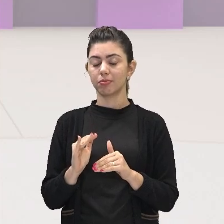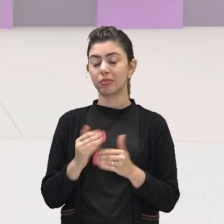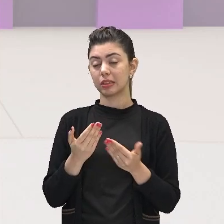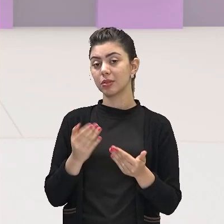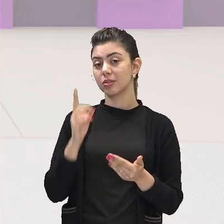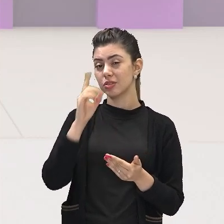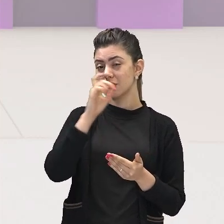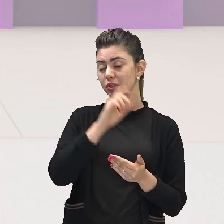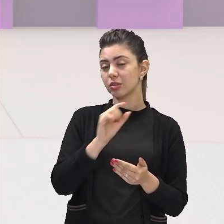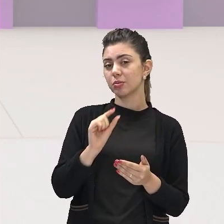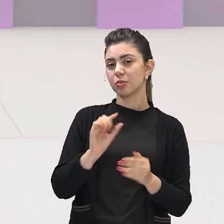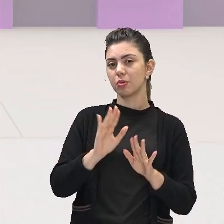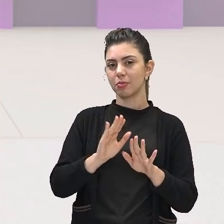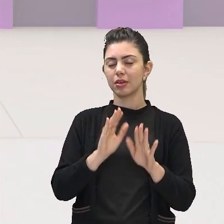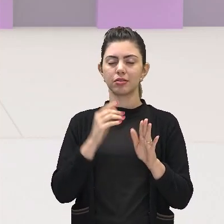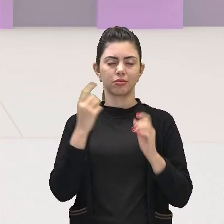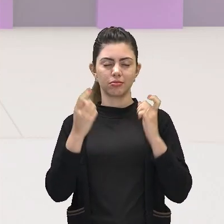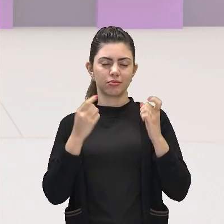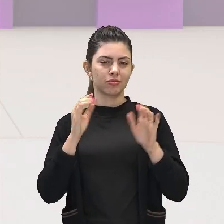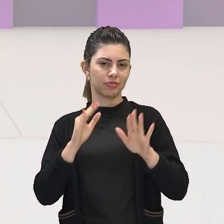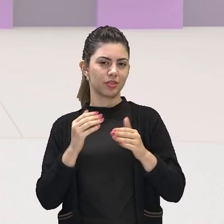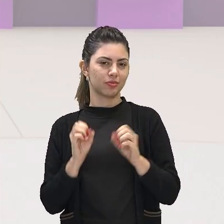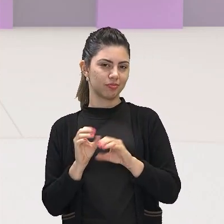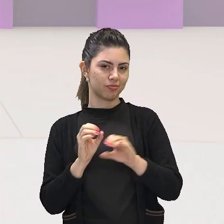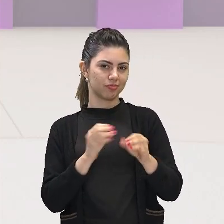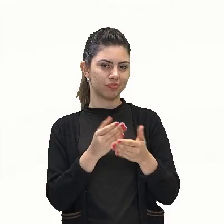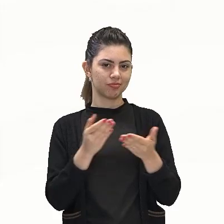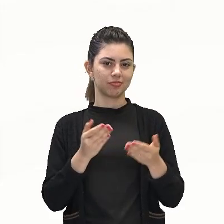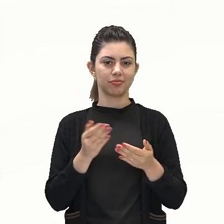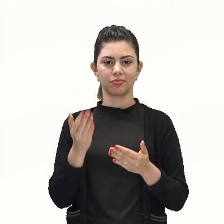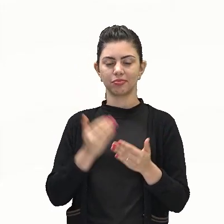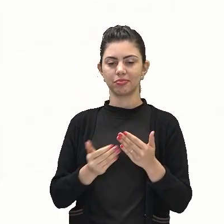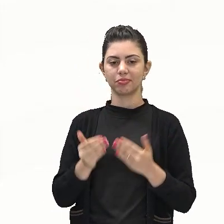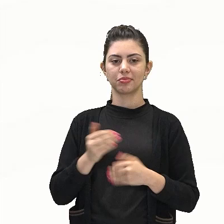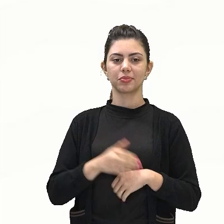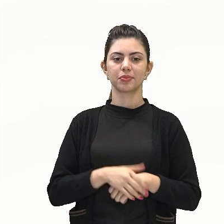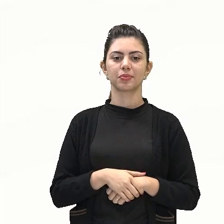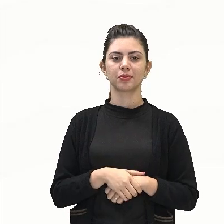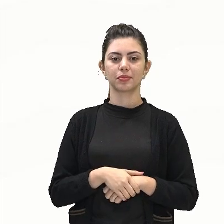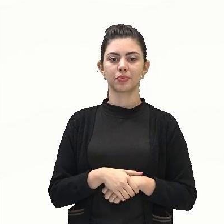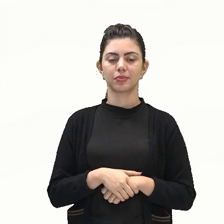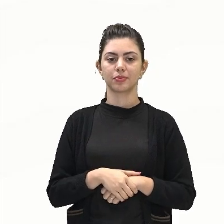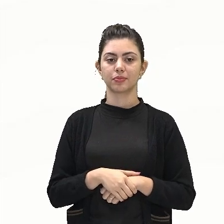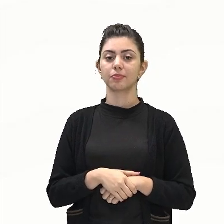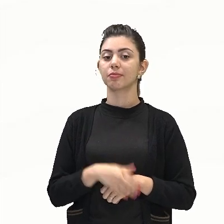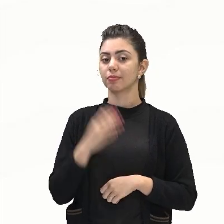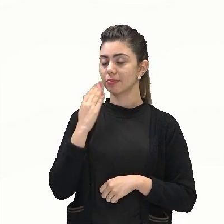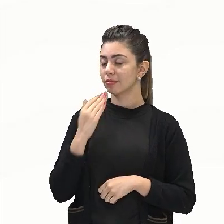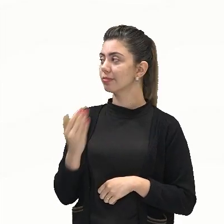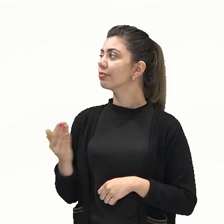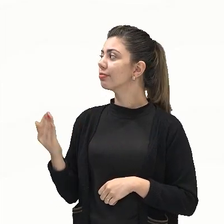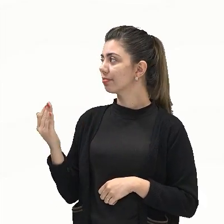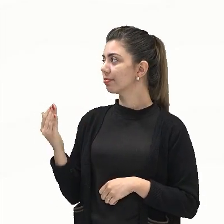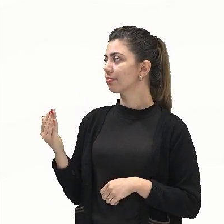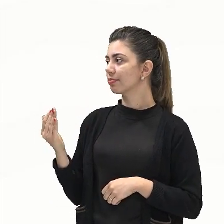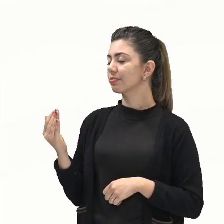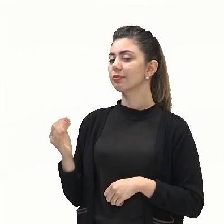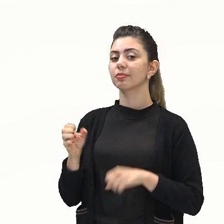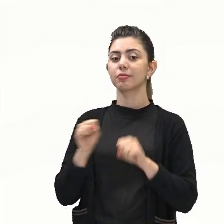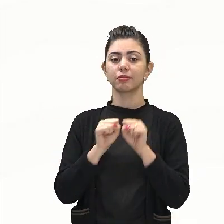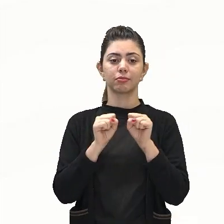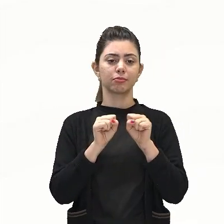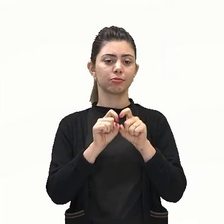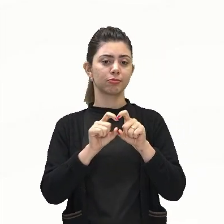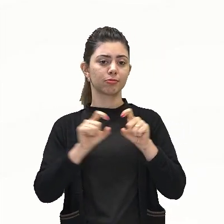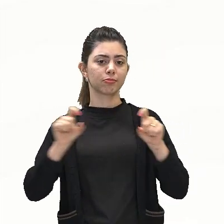complicado, mas não se preocupe não que você vai conseguir aprender. Simbora! Sistemas equivalentes. O